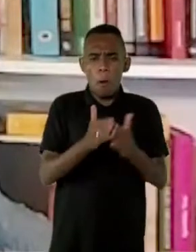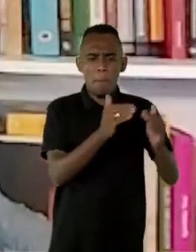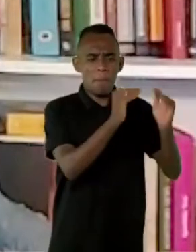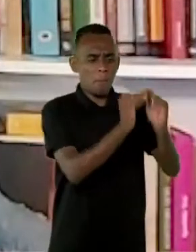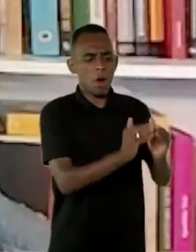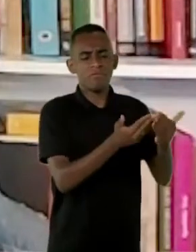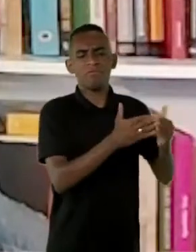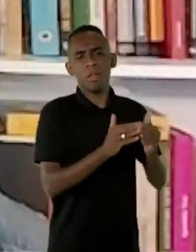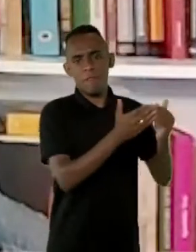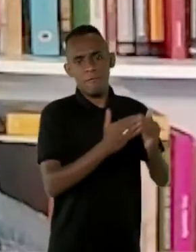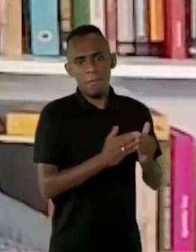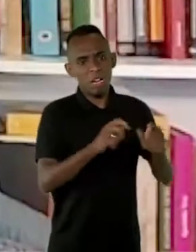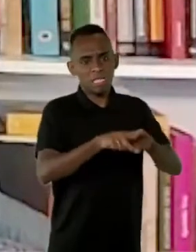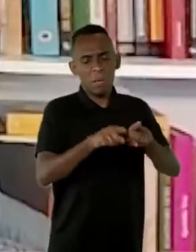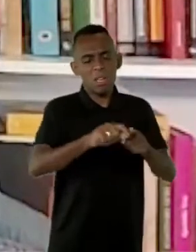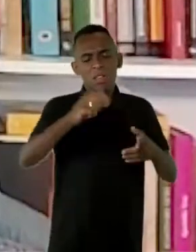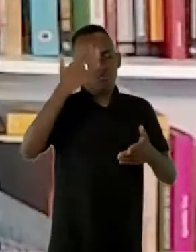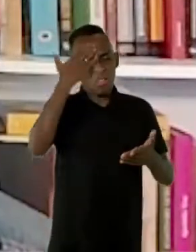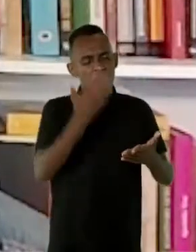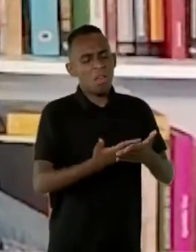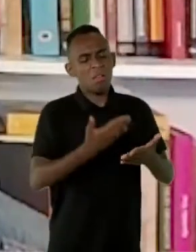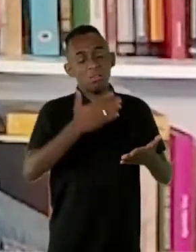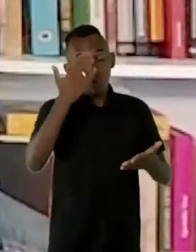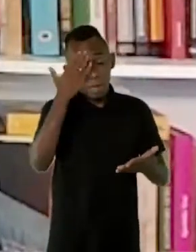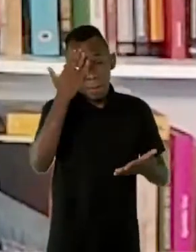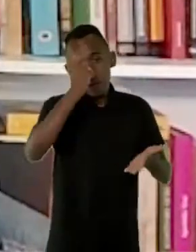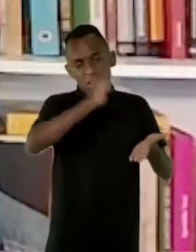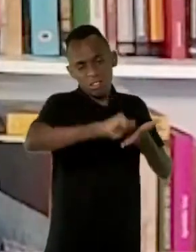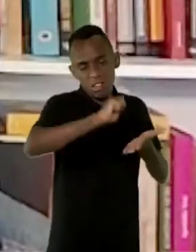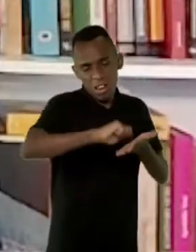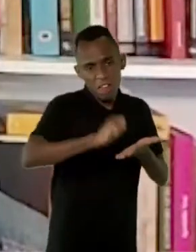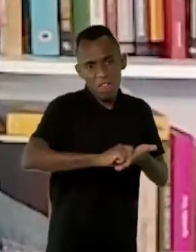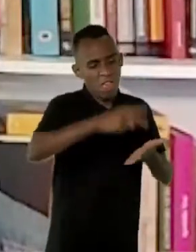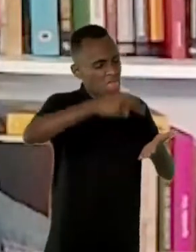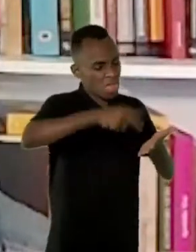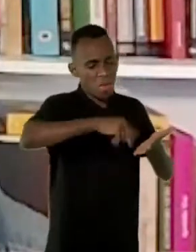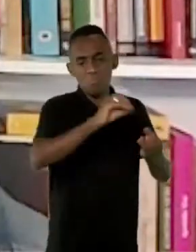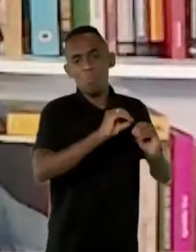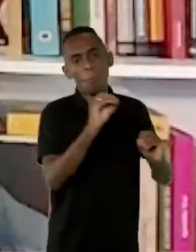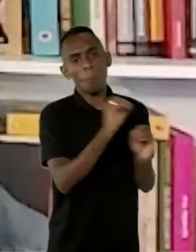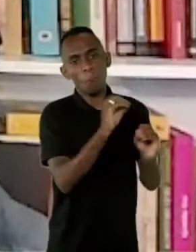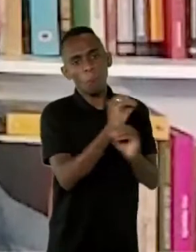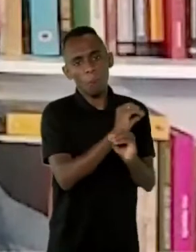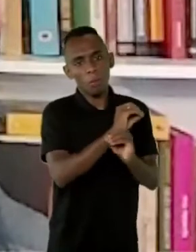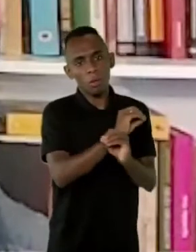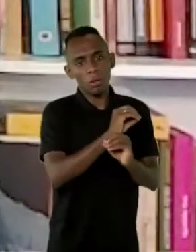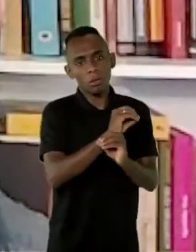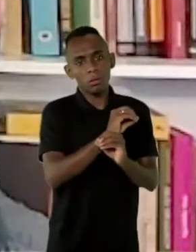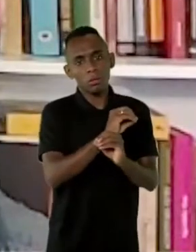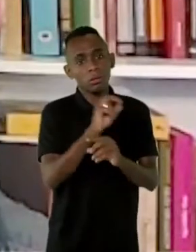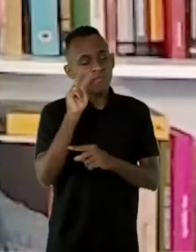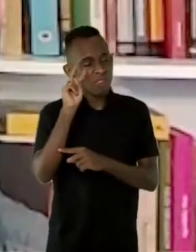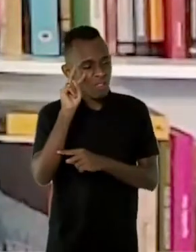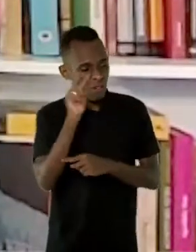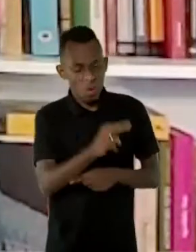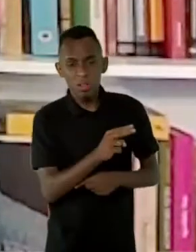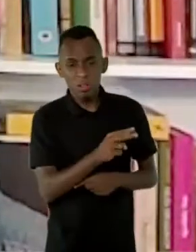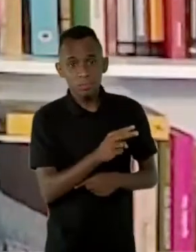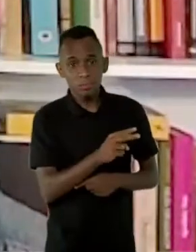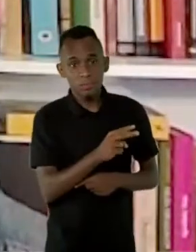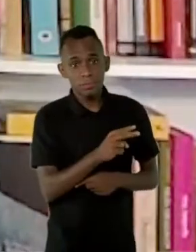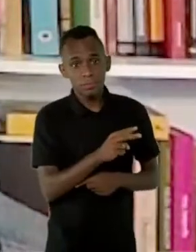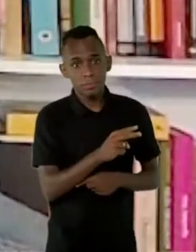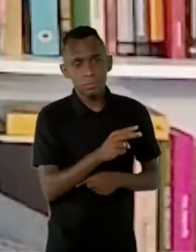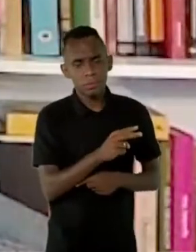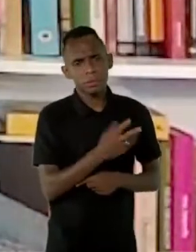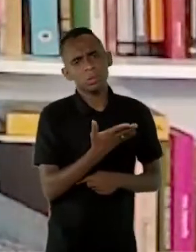analfabeta, né? Então, assim, quando você olha a Carolina por esse viés, né, você